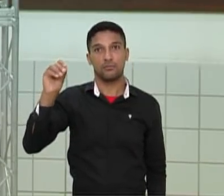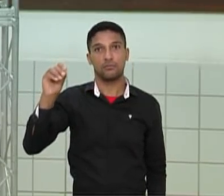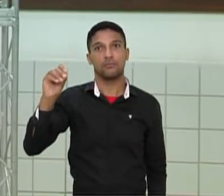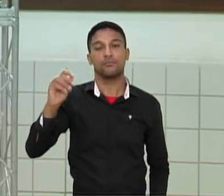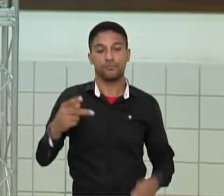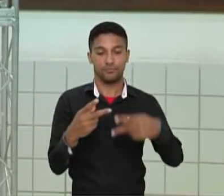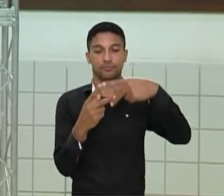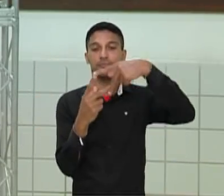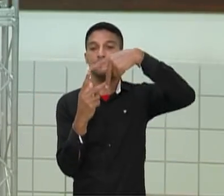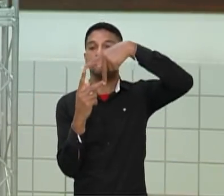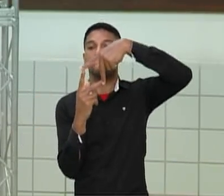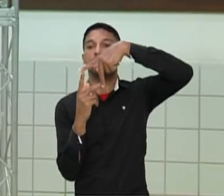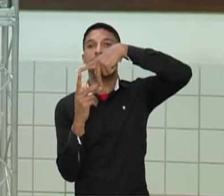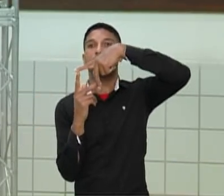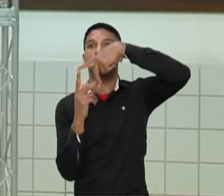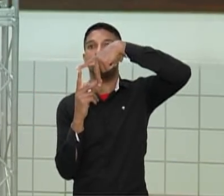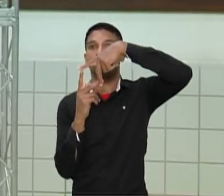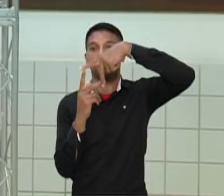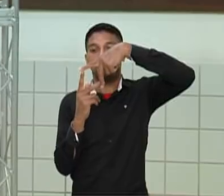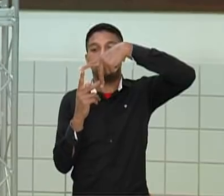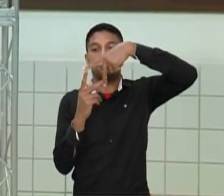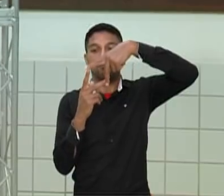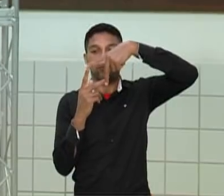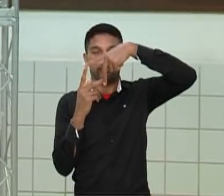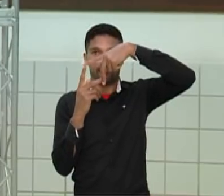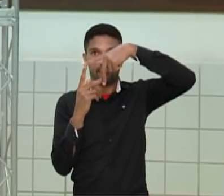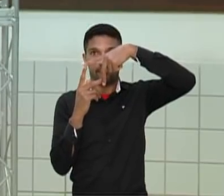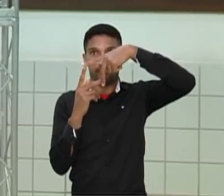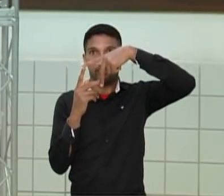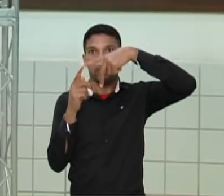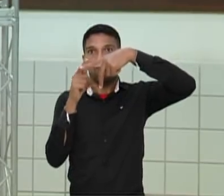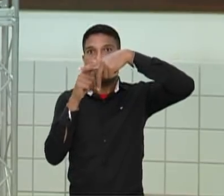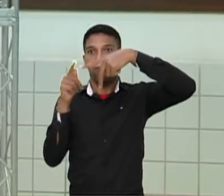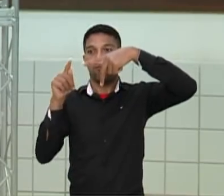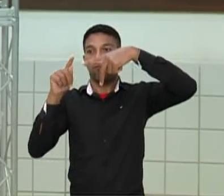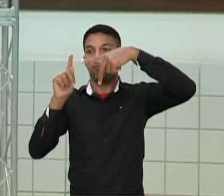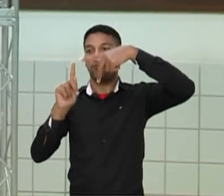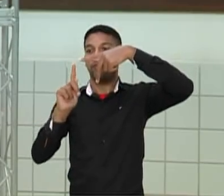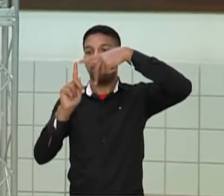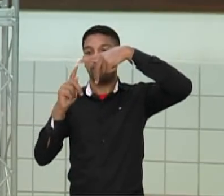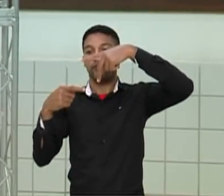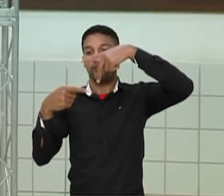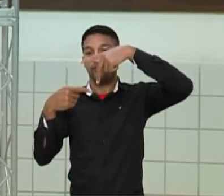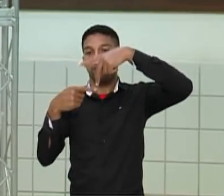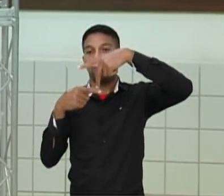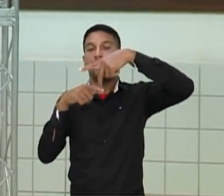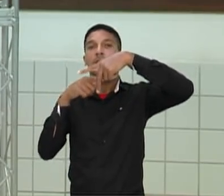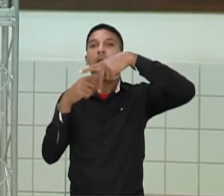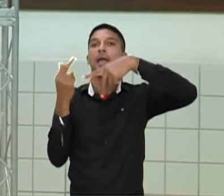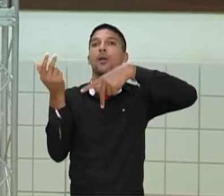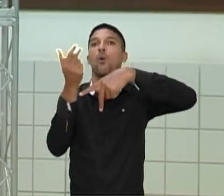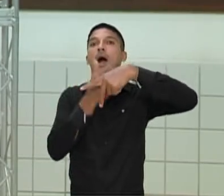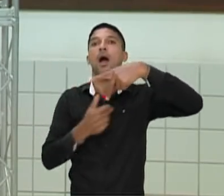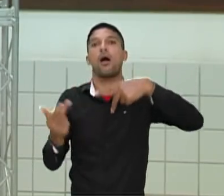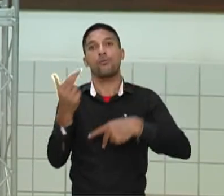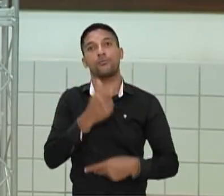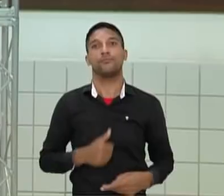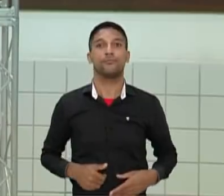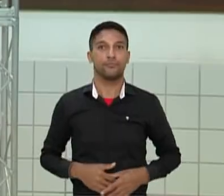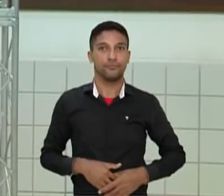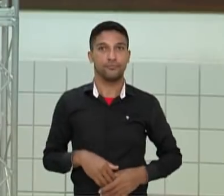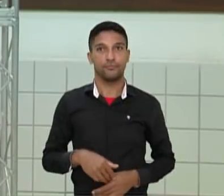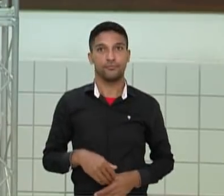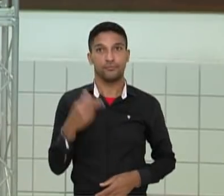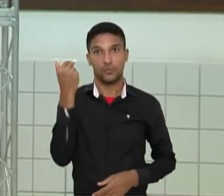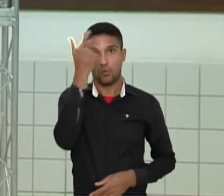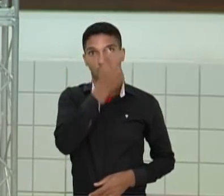mesma medida. Então, se a medida do lado ali é 3m mais 7, todos os lados medem